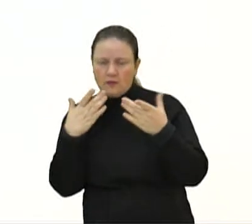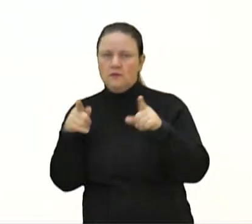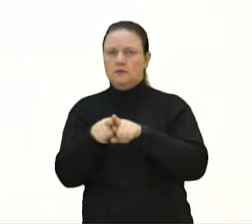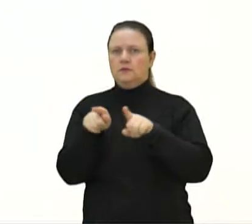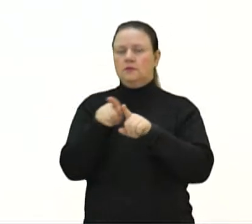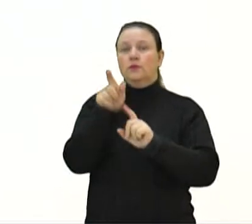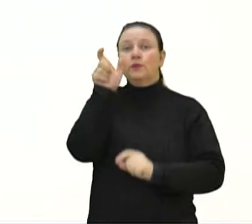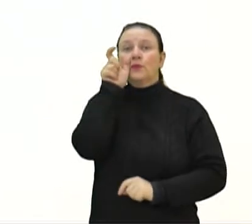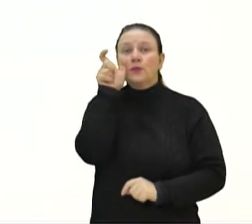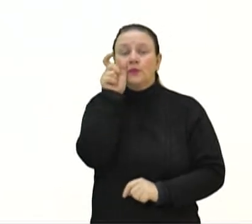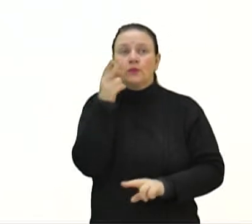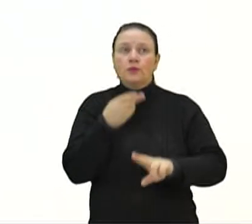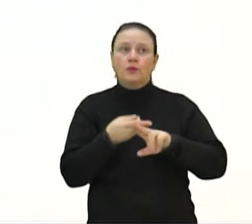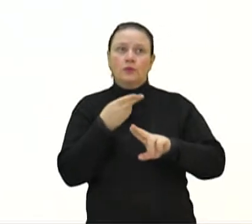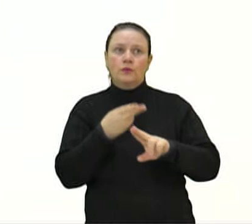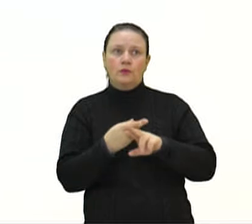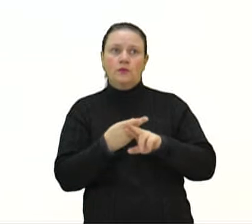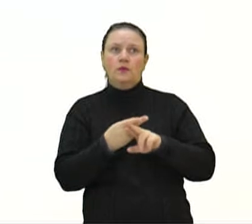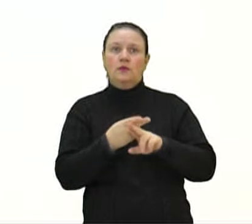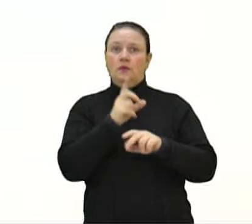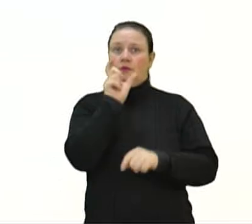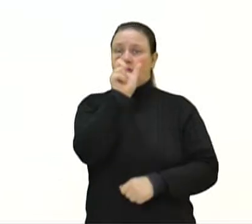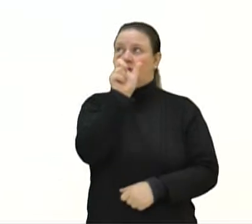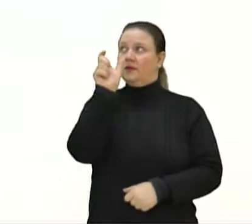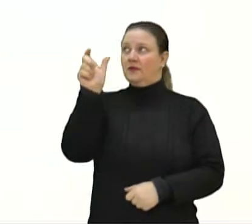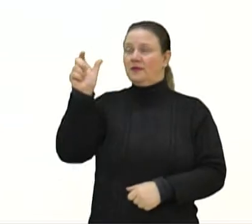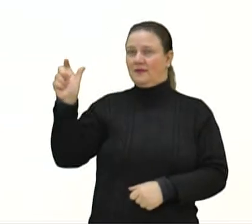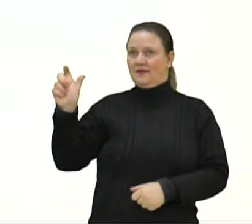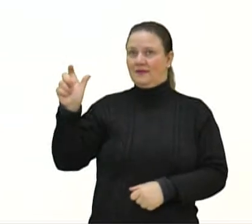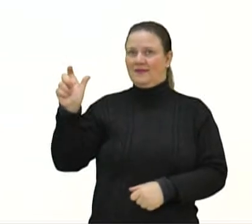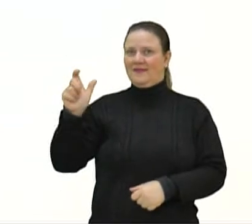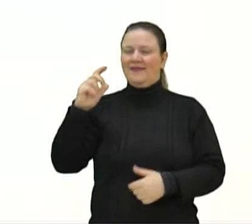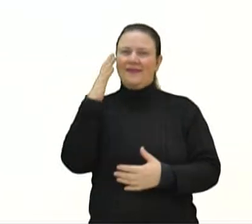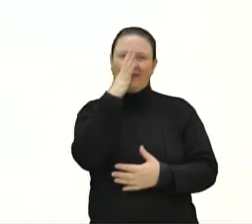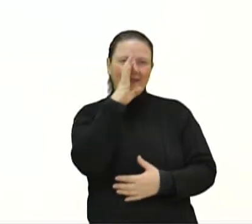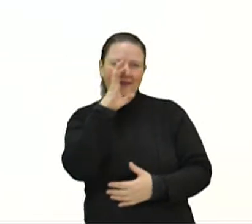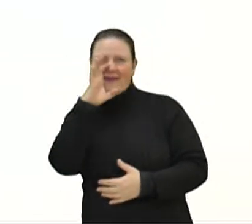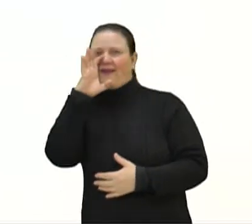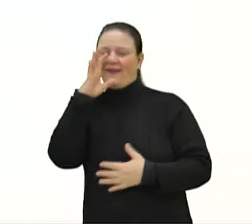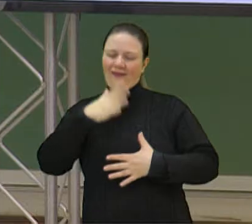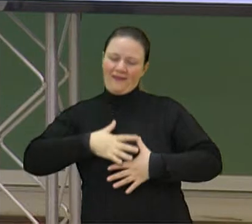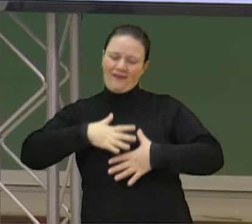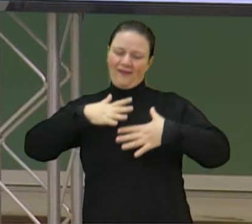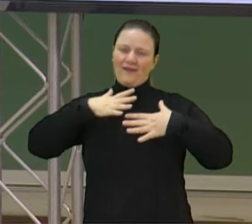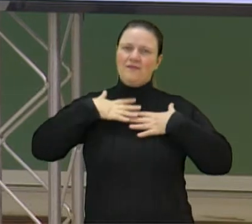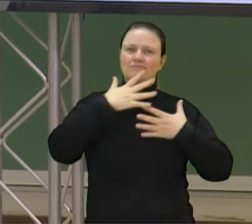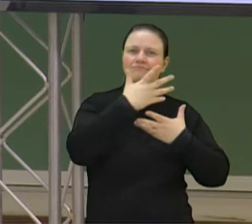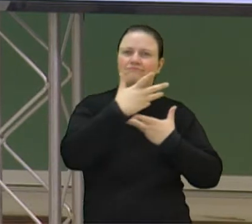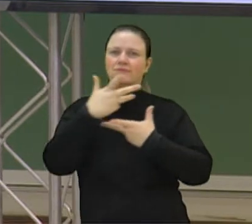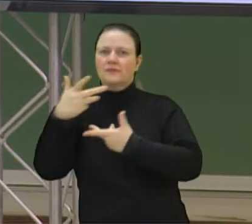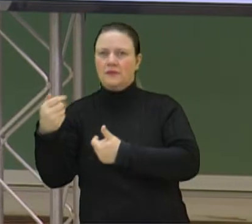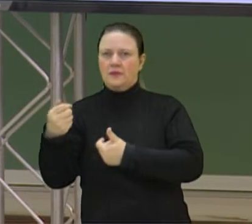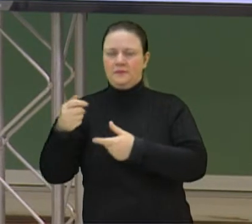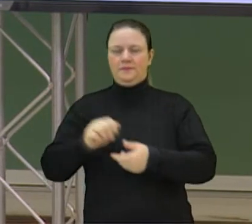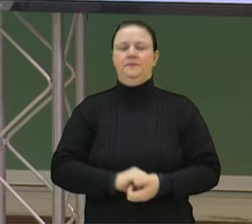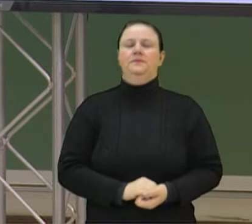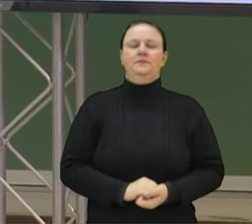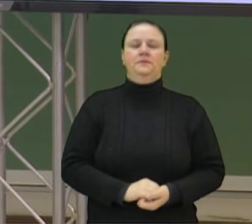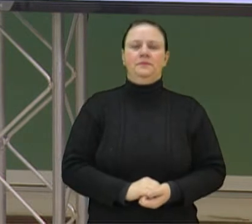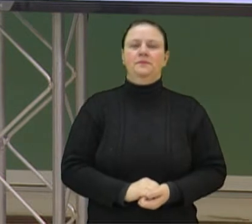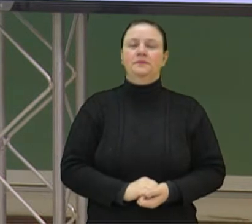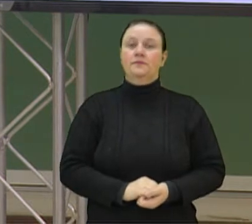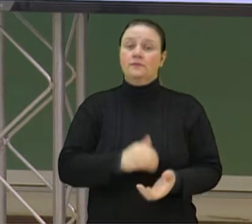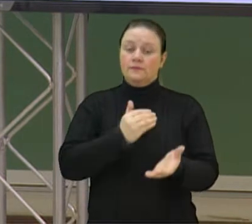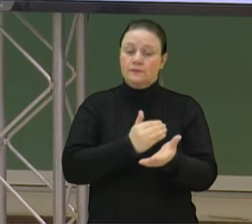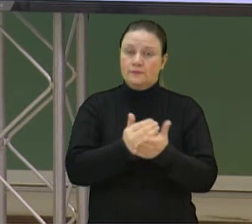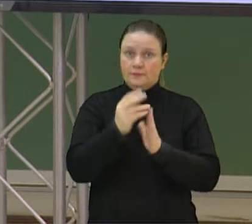uso dos verbos encantar, agradar e fascinar. O uso dos verbos encantar, agradar e fascinar. Vamos